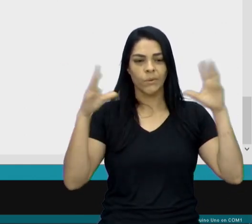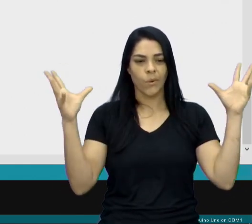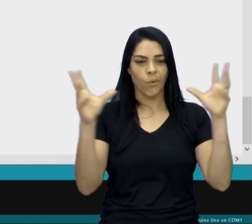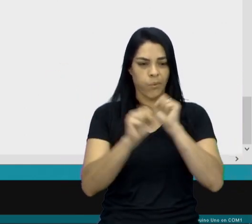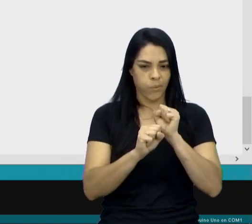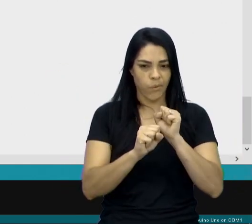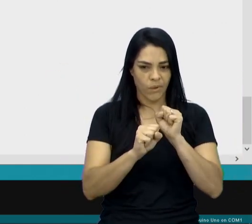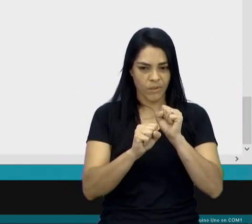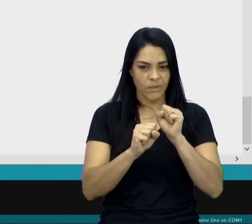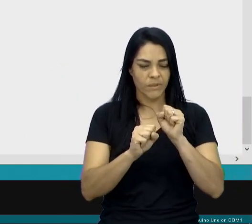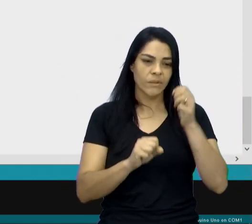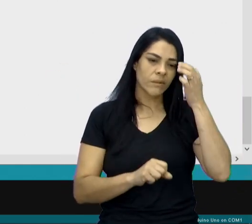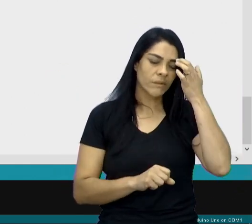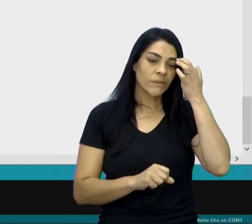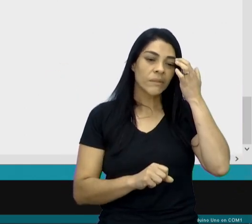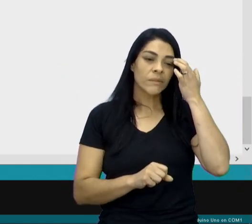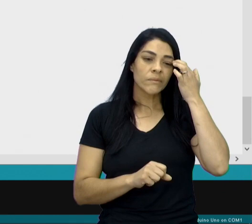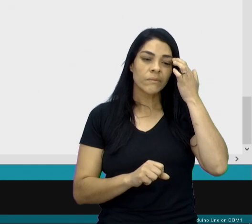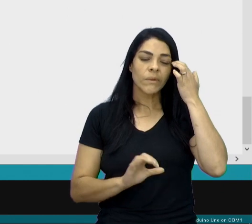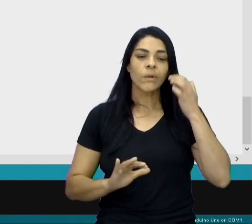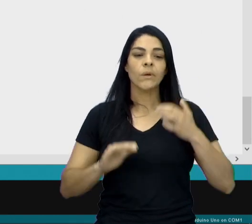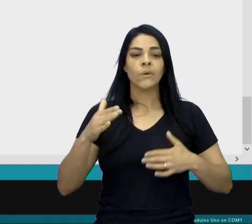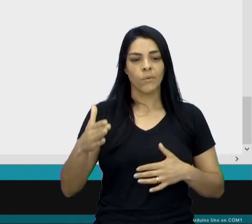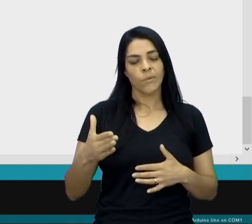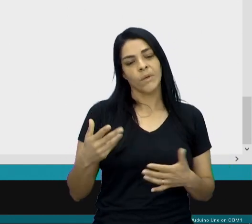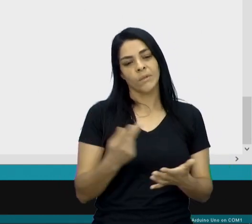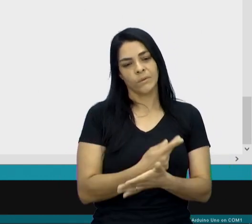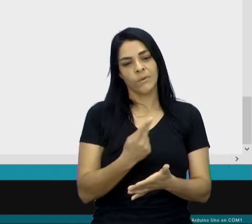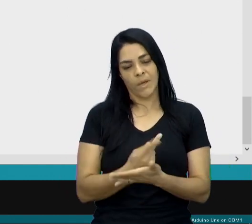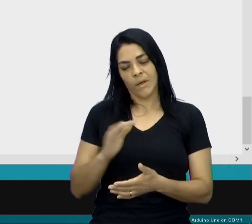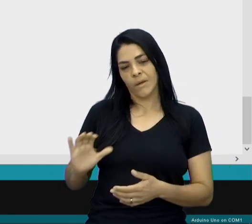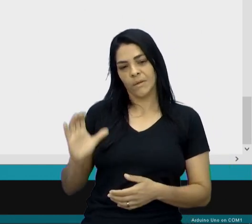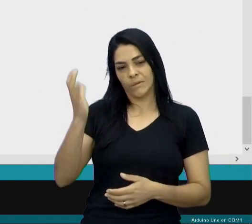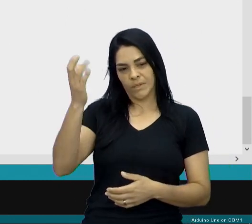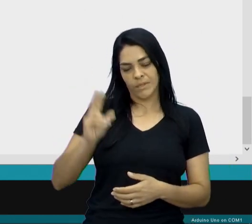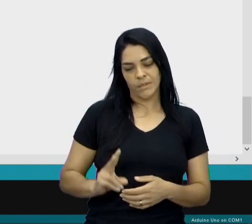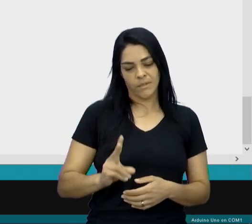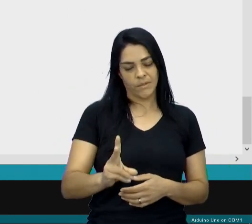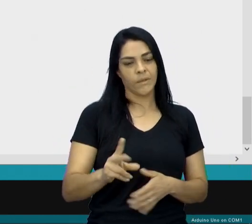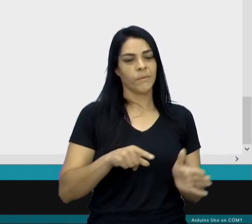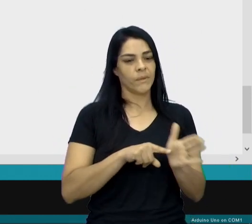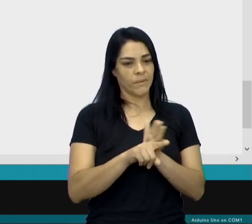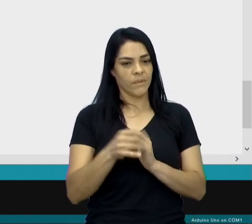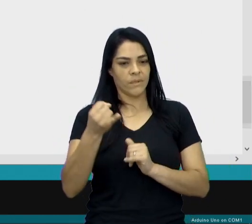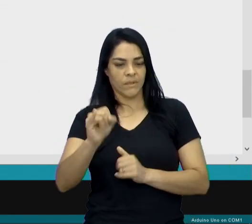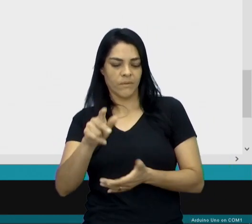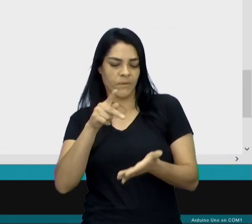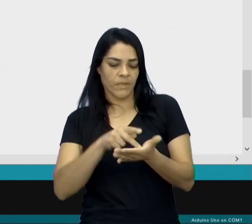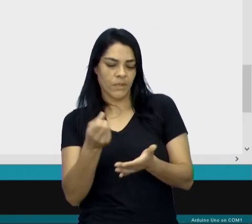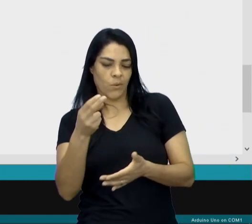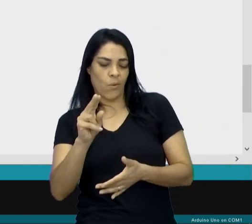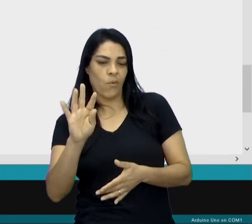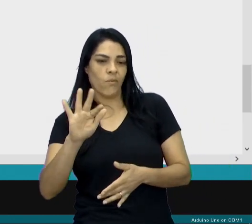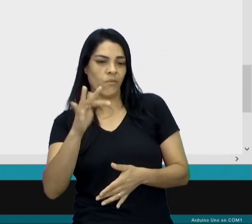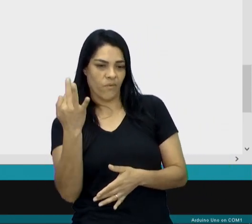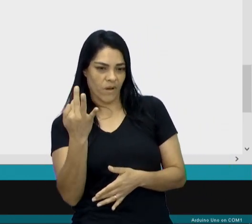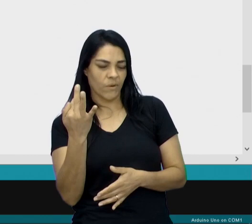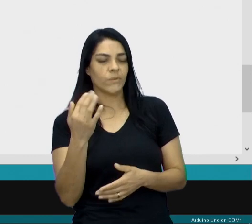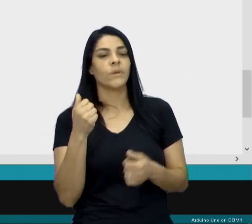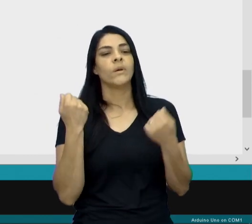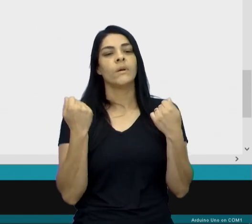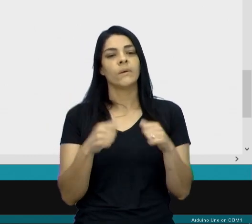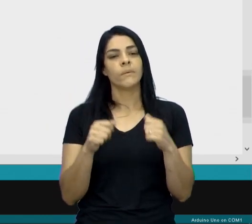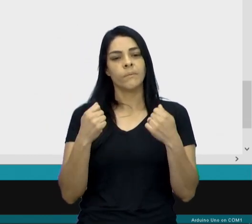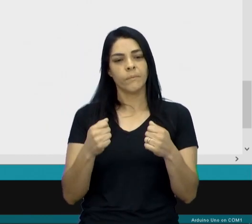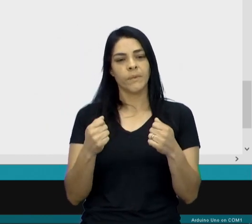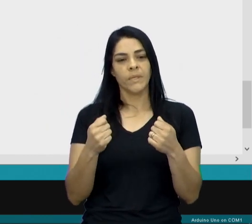acontecer quando o comando errou for verdade. E sempre então que ele perguntar se é verdadeiro ou falso, você tem que associar então